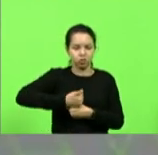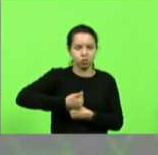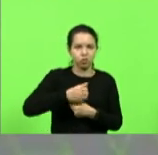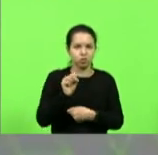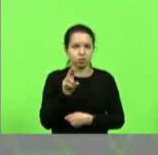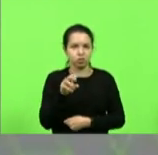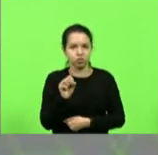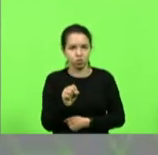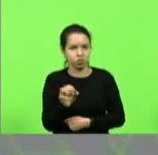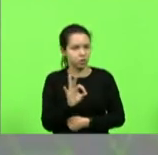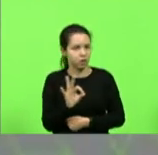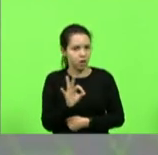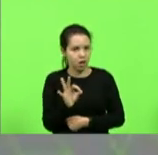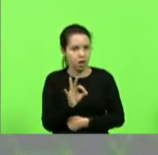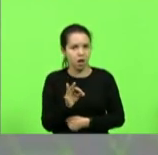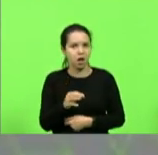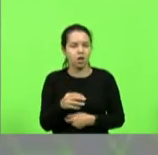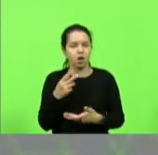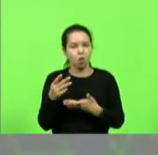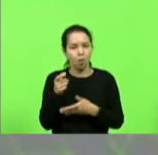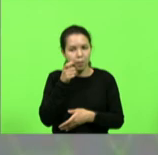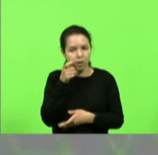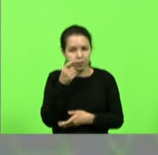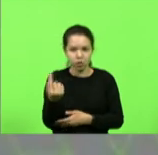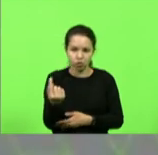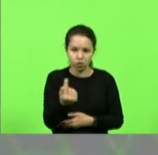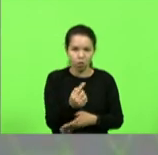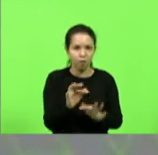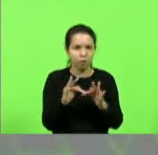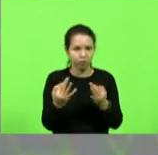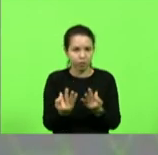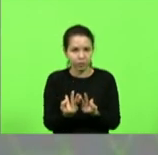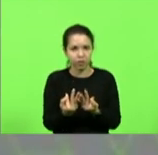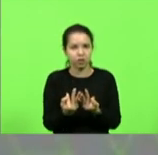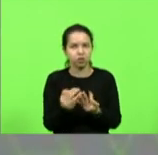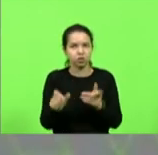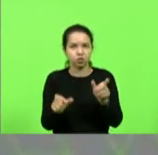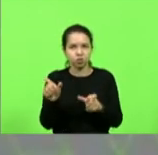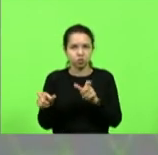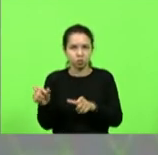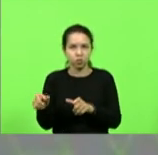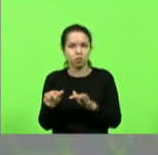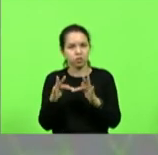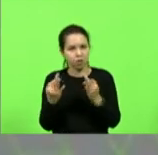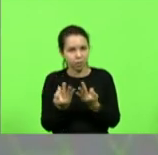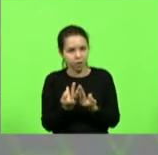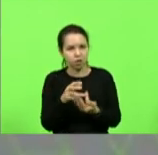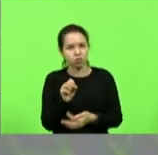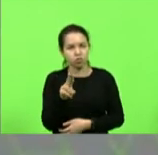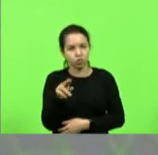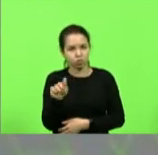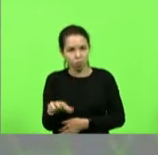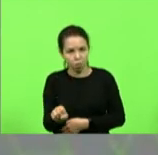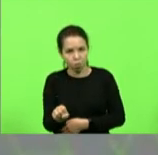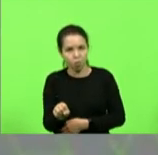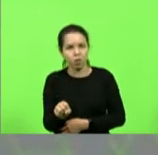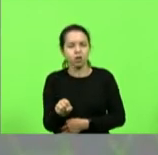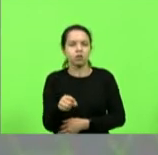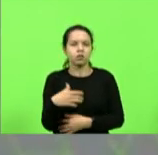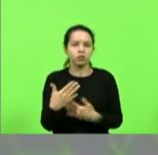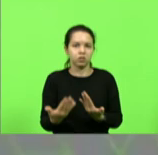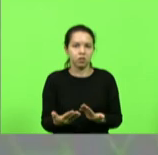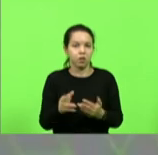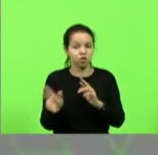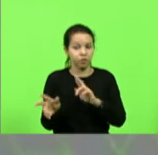não é para fazer acompanhamento psicossocial individual de famílias e de sujeitos, que esse é um trabalho do SUAS, né? Essa diferença